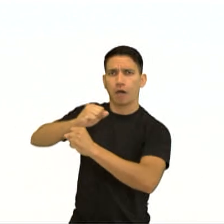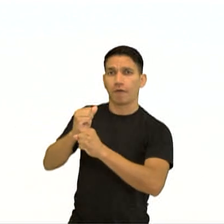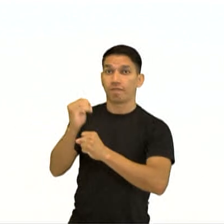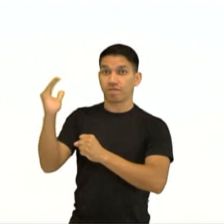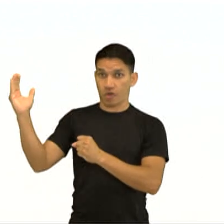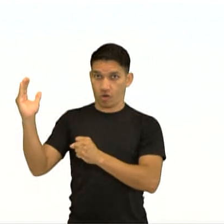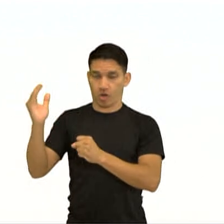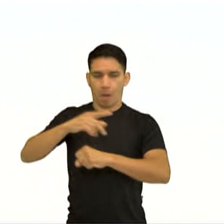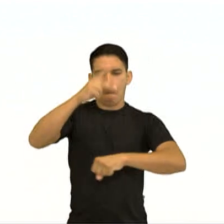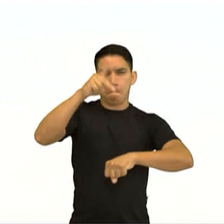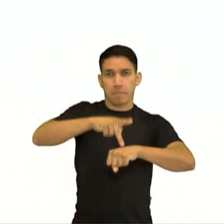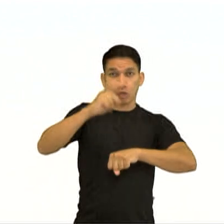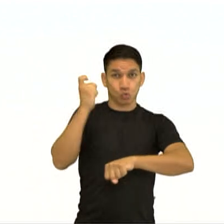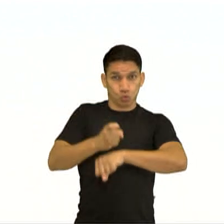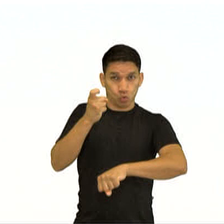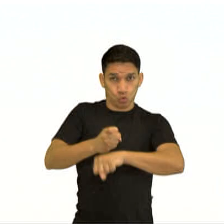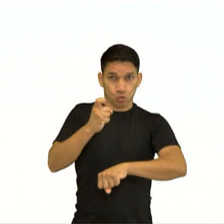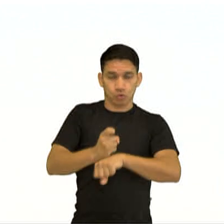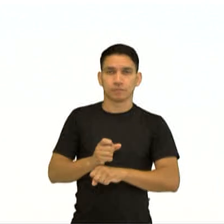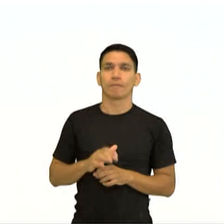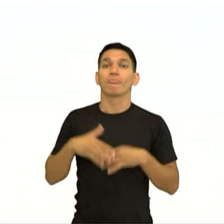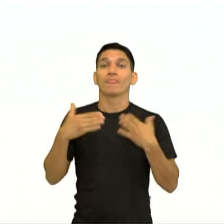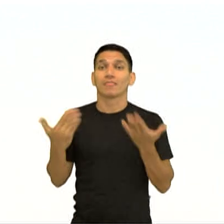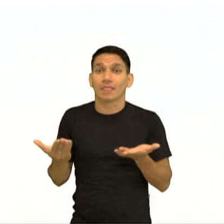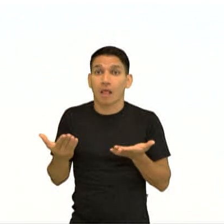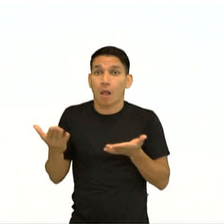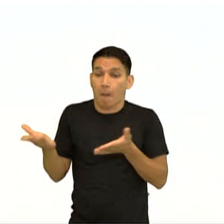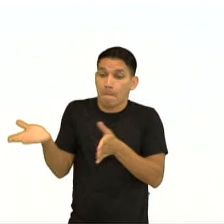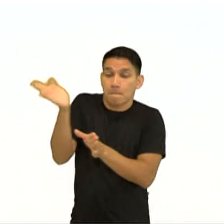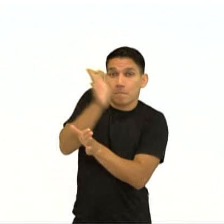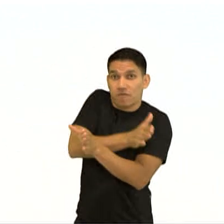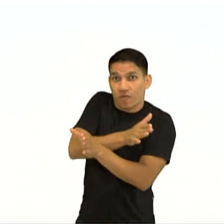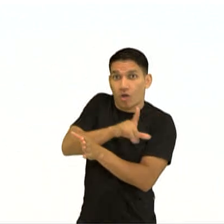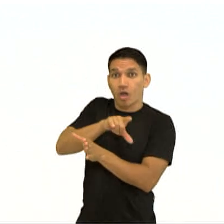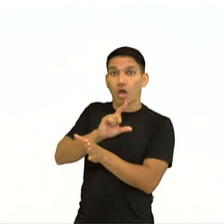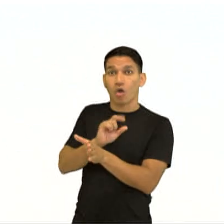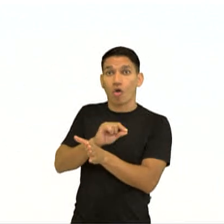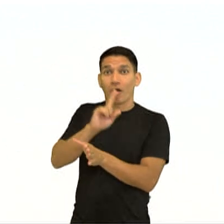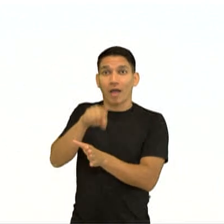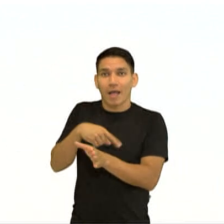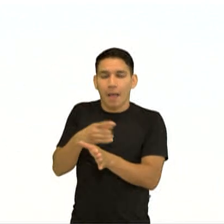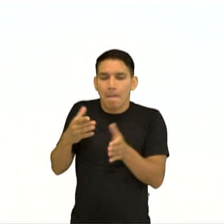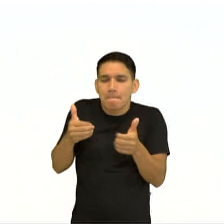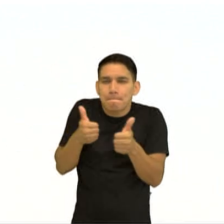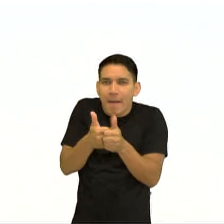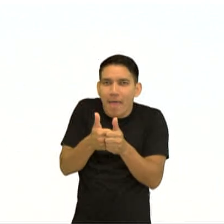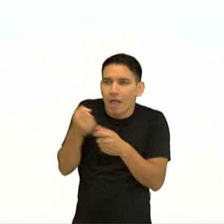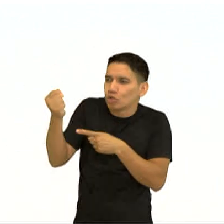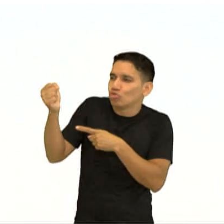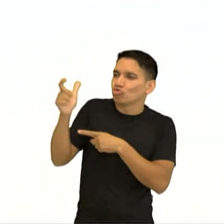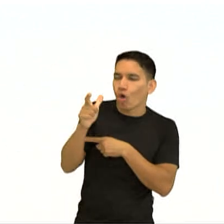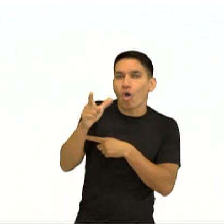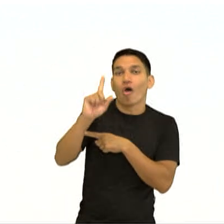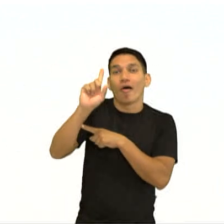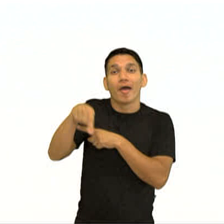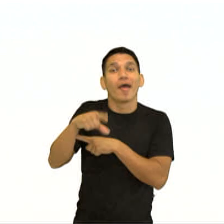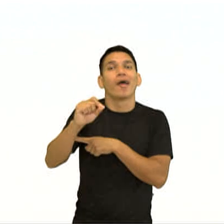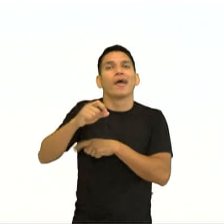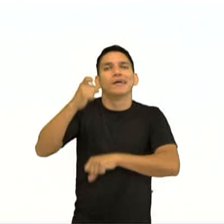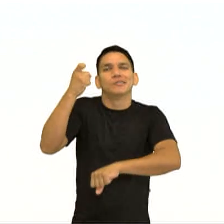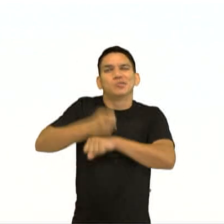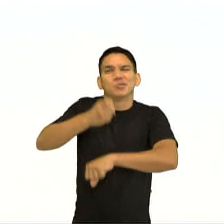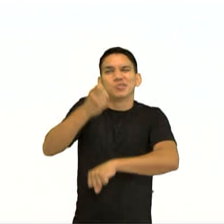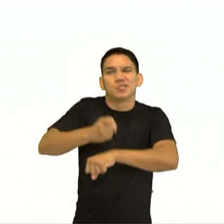Já os planetas formados em regiões mais internas do sistema solar, na parte mais próxima ao Sol, o